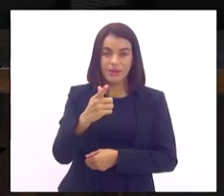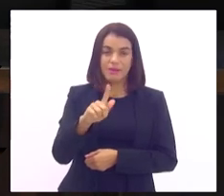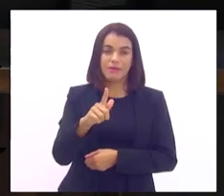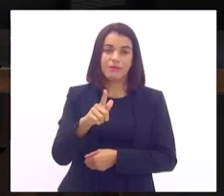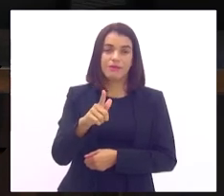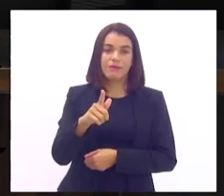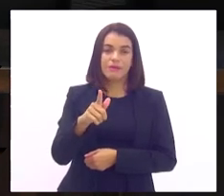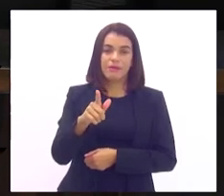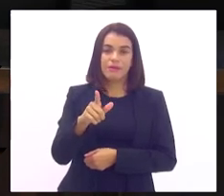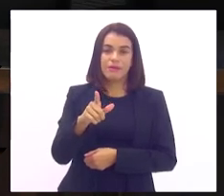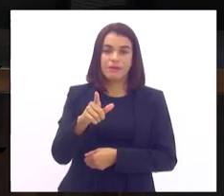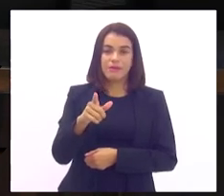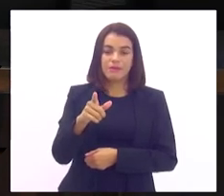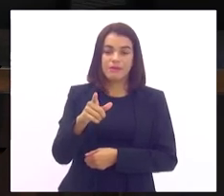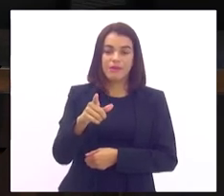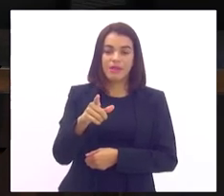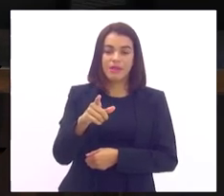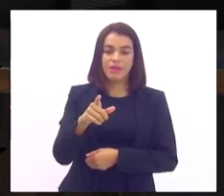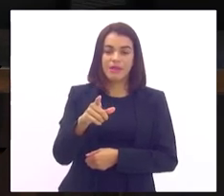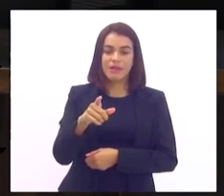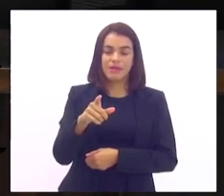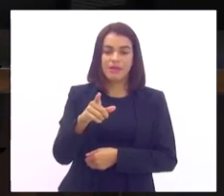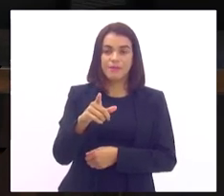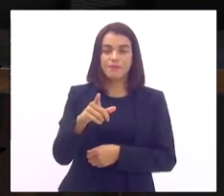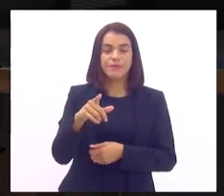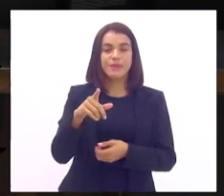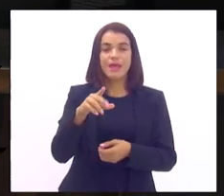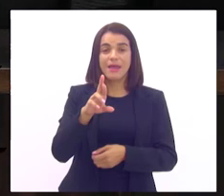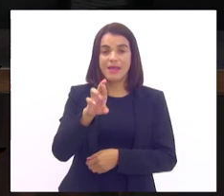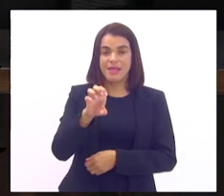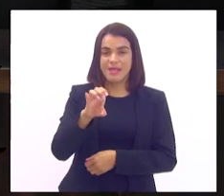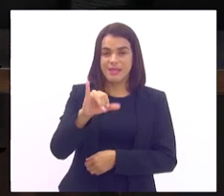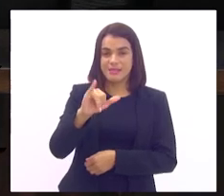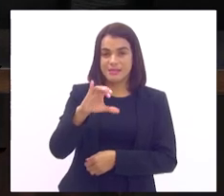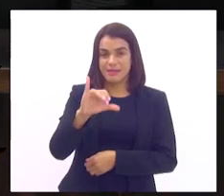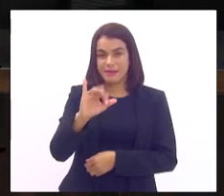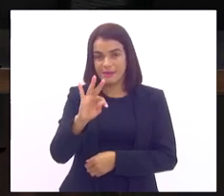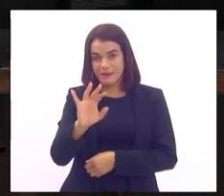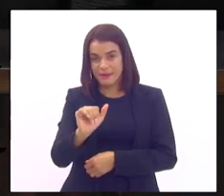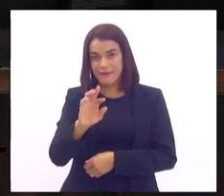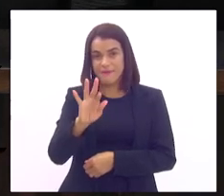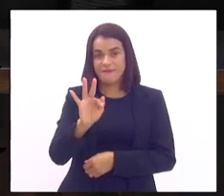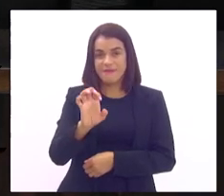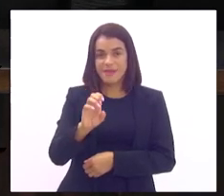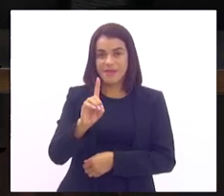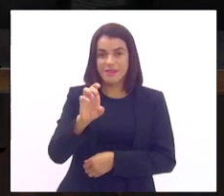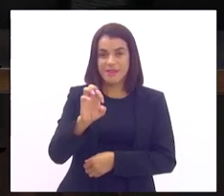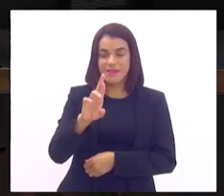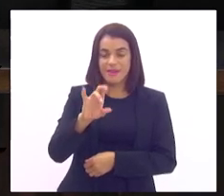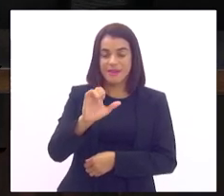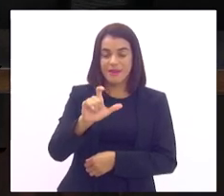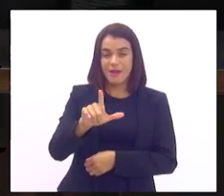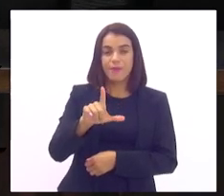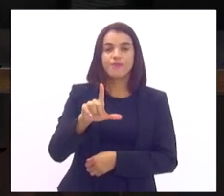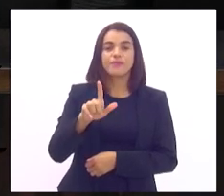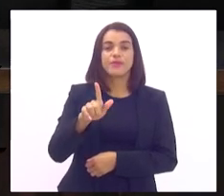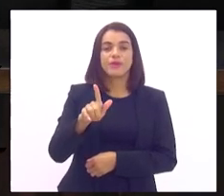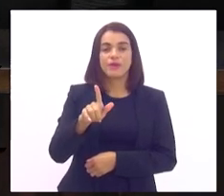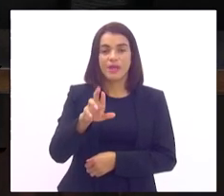Comportamental da Receita Federal, Renato Mansur, vice-presidente do SESCOM, Gisele